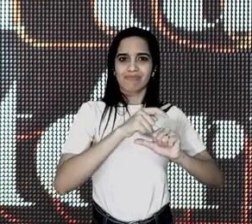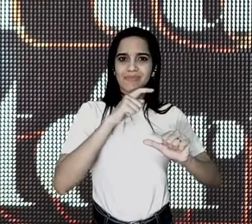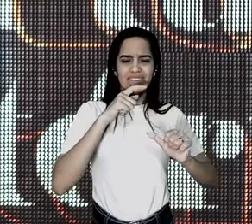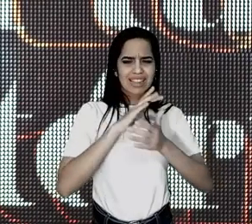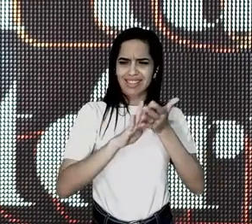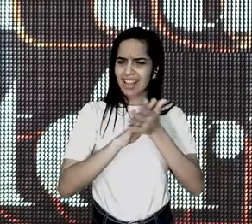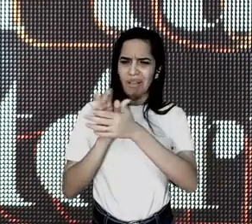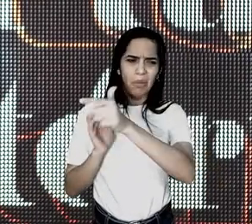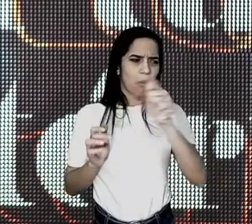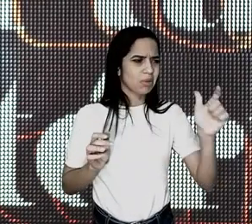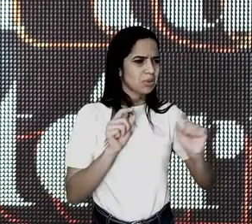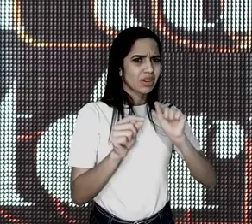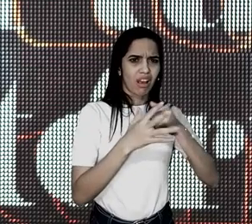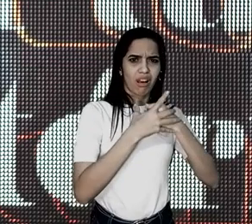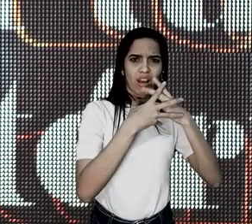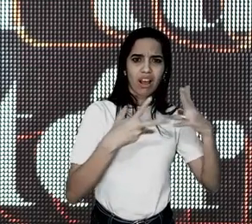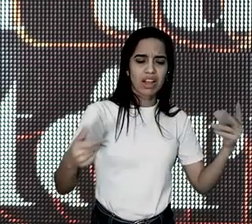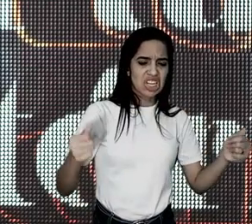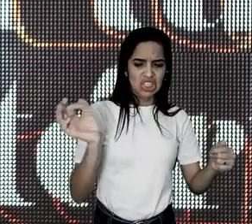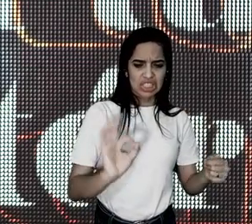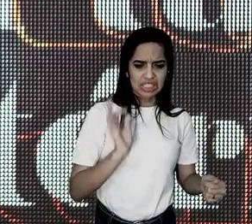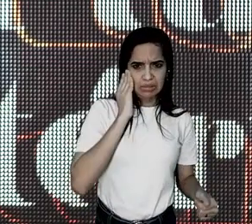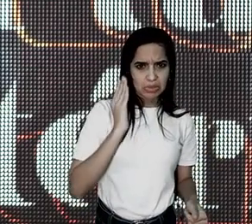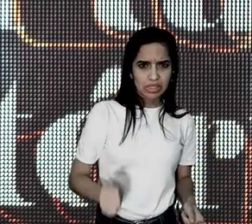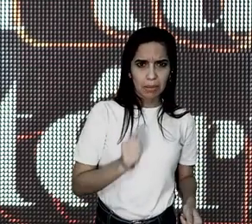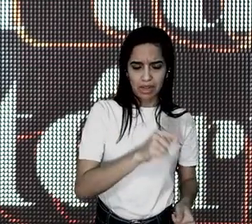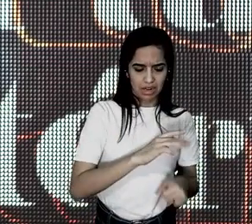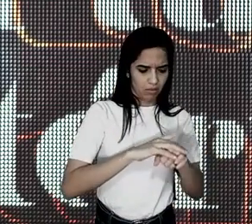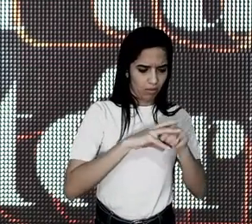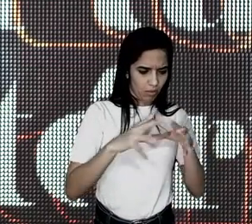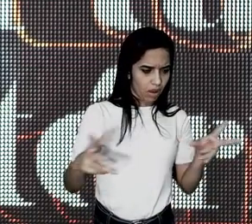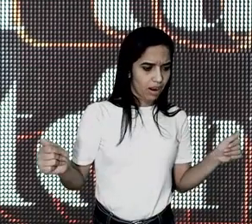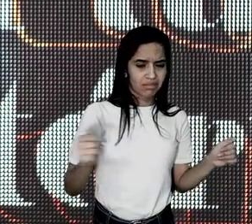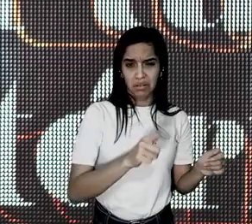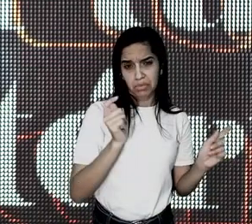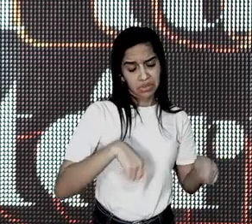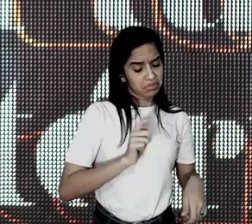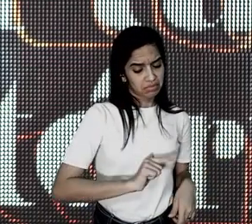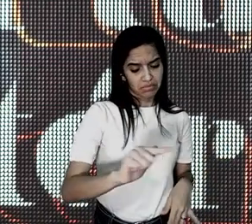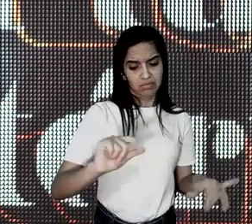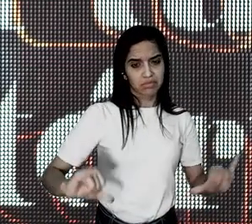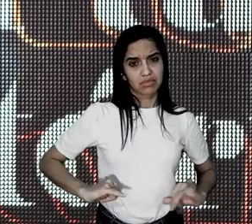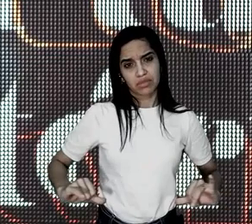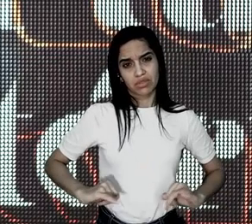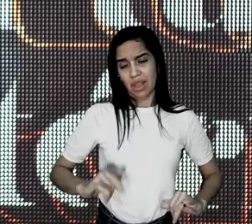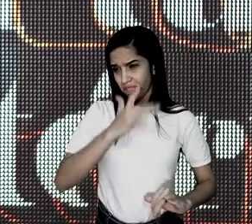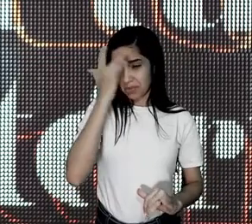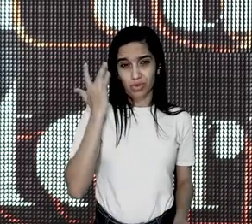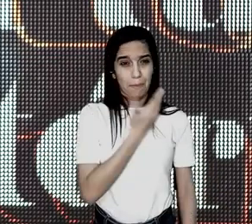nada adiantaria ela ser curada e ninguém saber que ela tinha sido curada. Provavelmente ela ia continuar sofrendo todo tipo